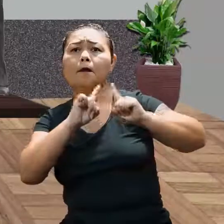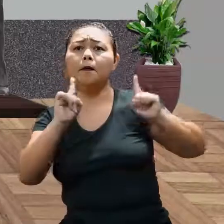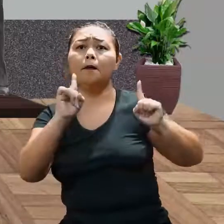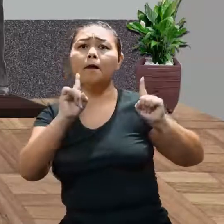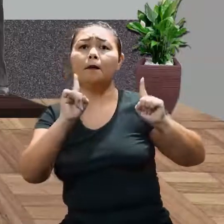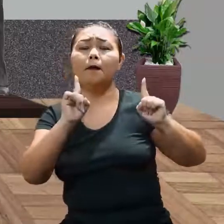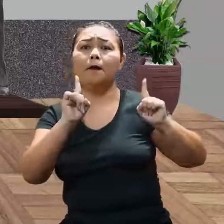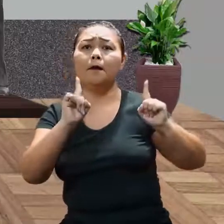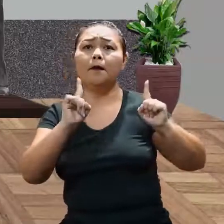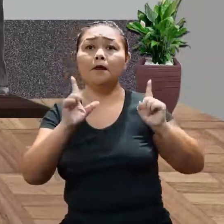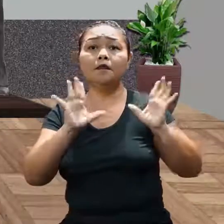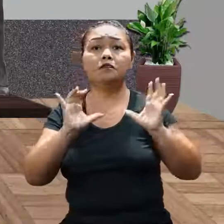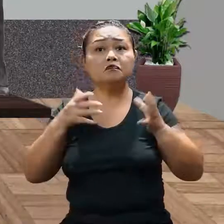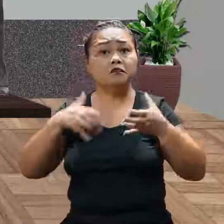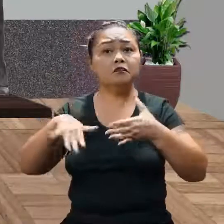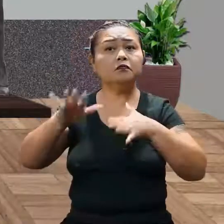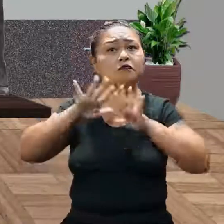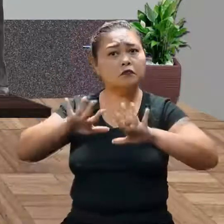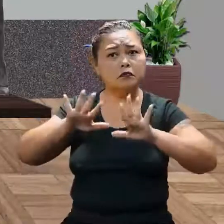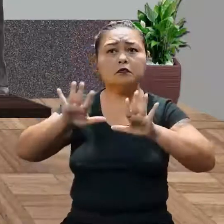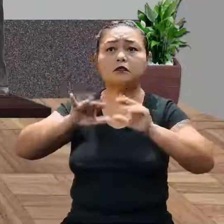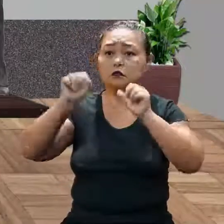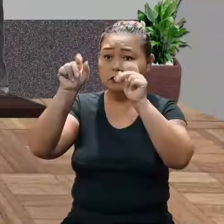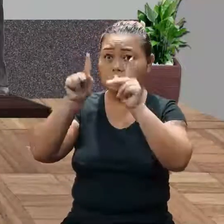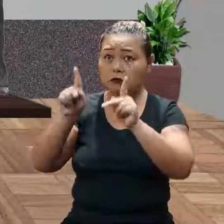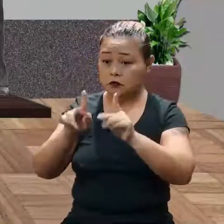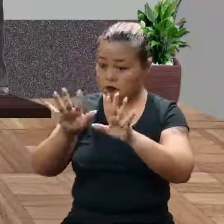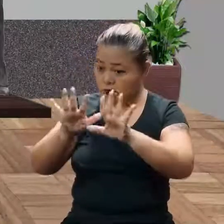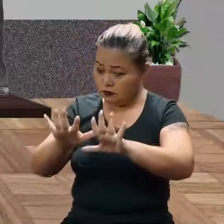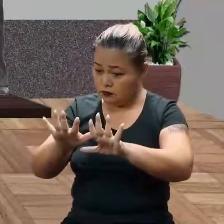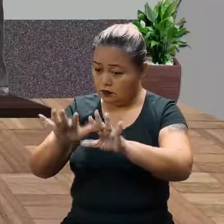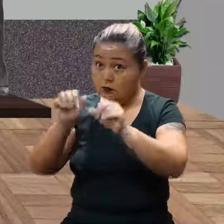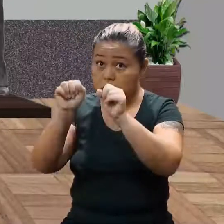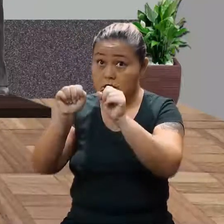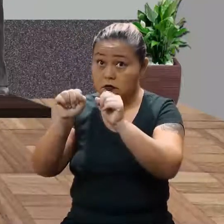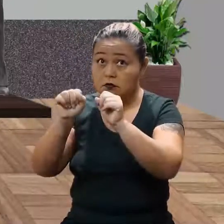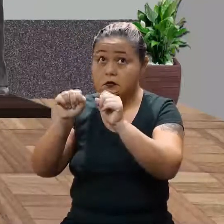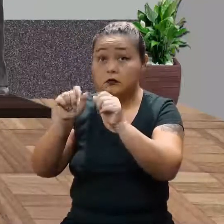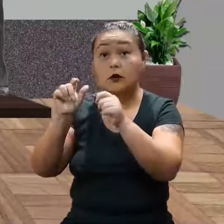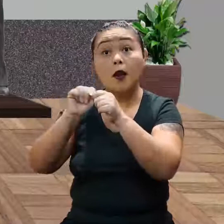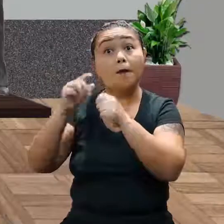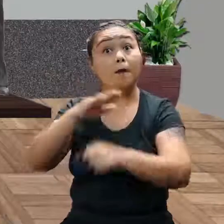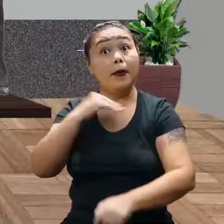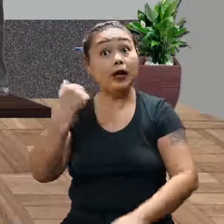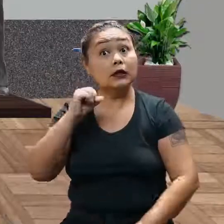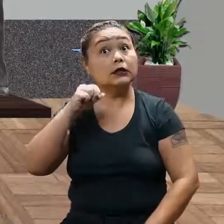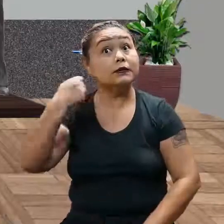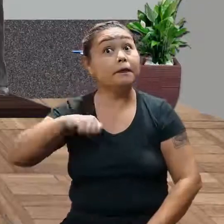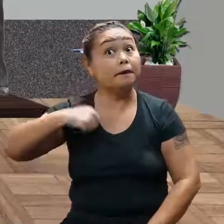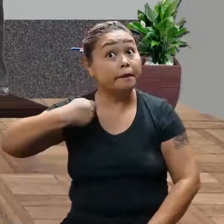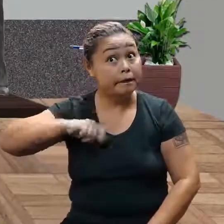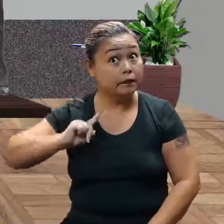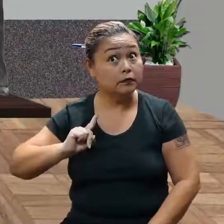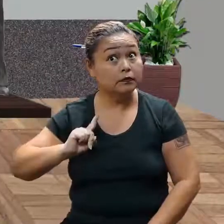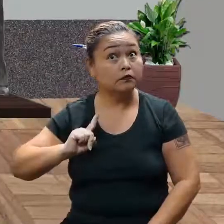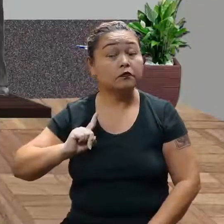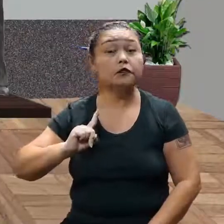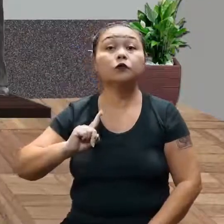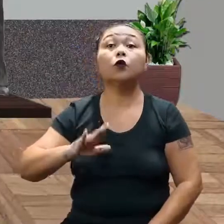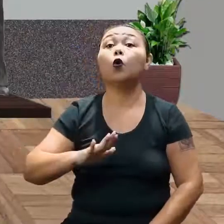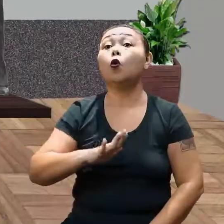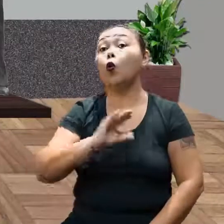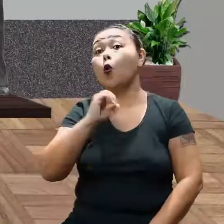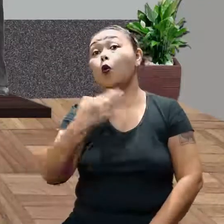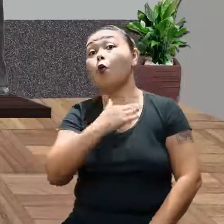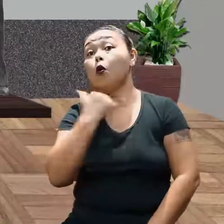ele vem com seu povo para acalmar seu povo. Ele disse: opa, matar se preciso for, ou morrer se